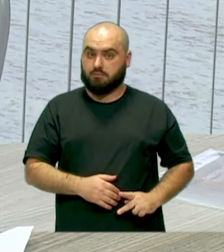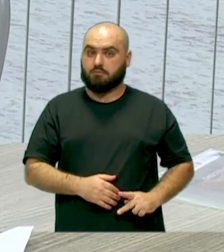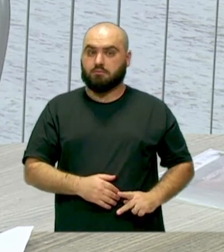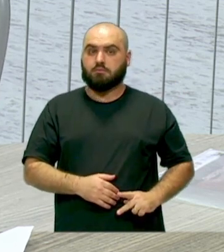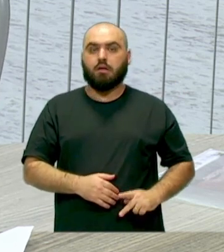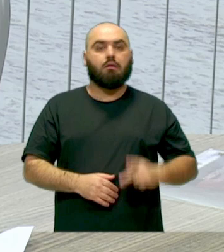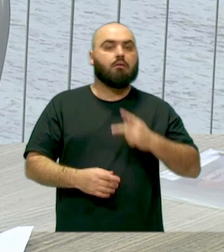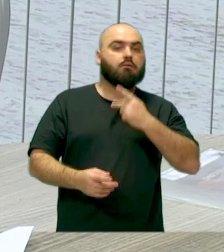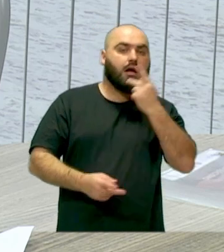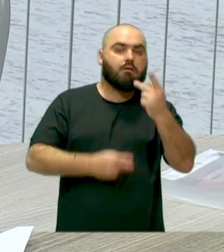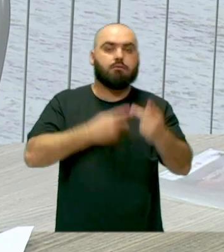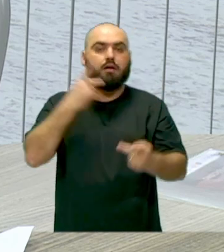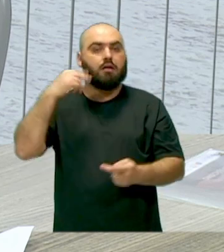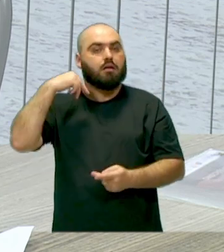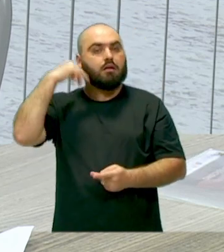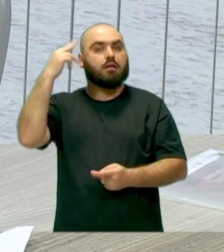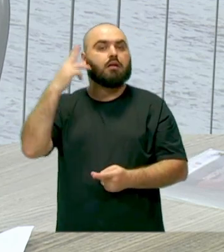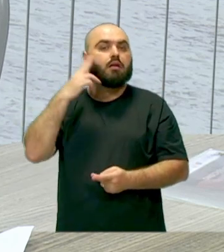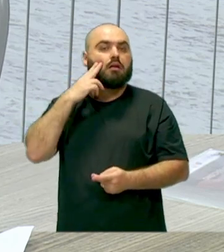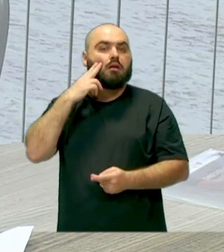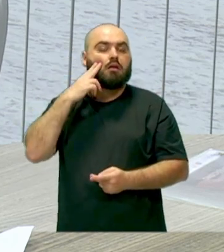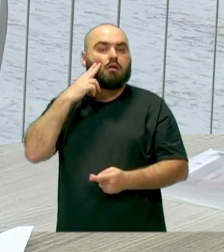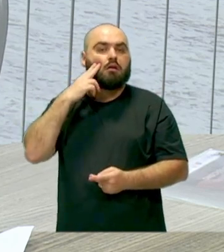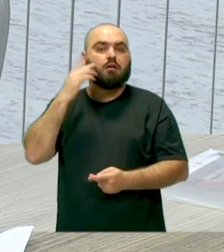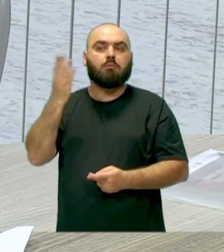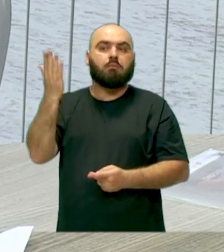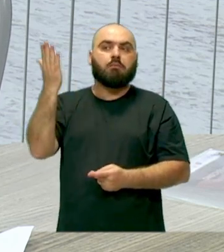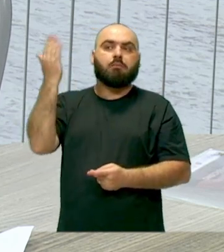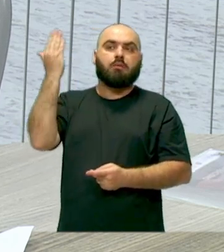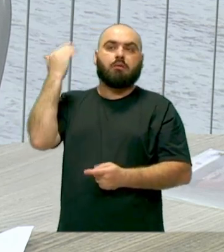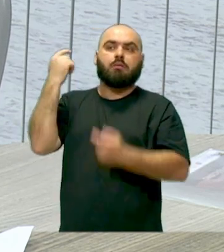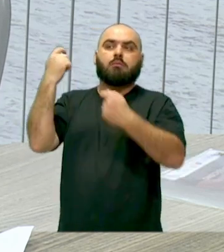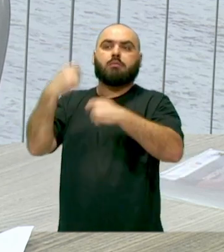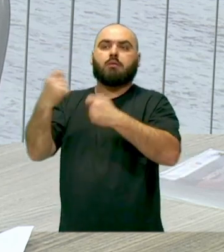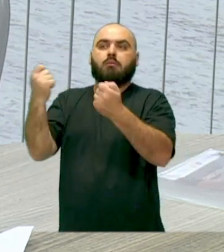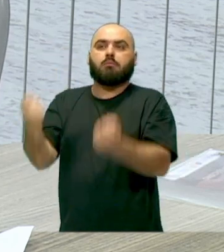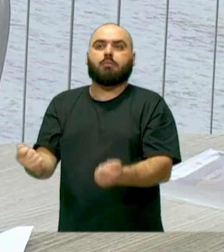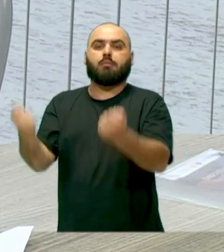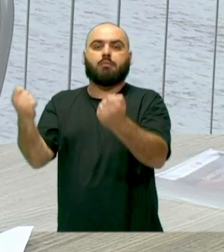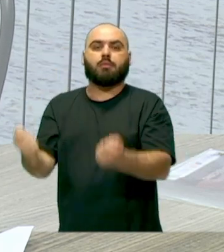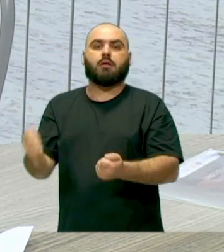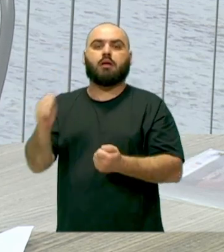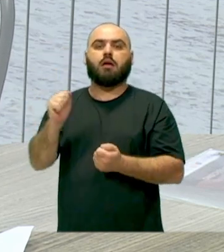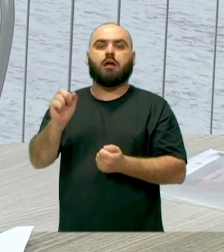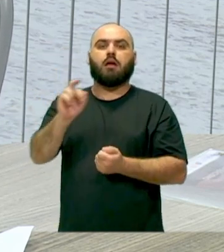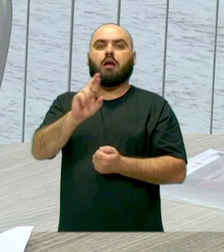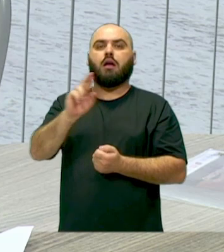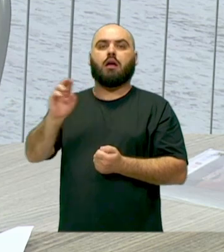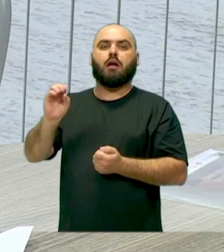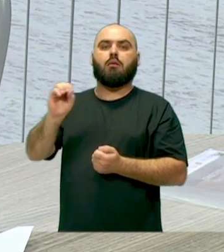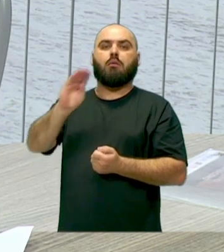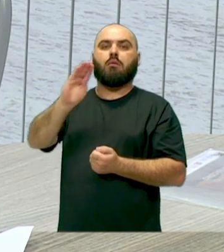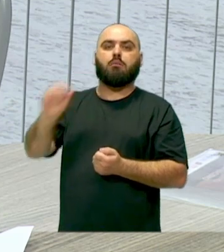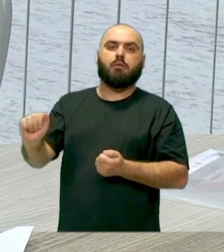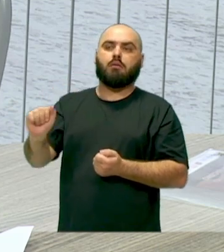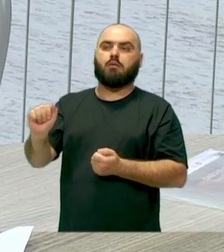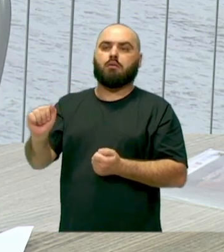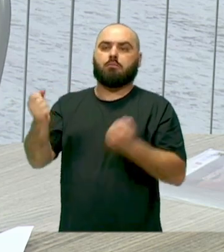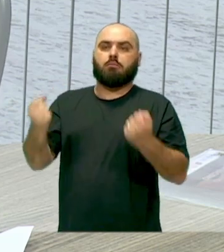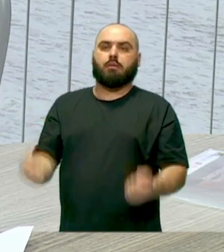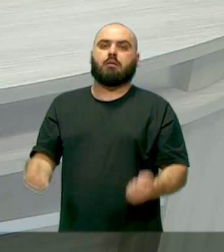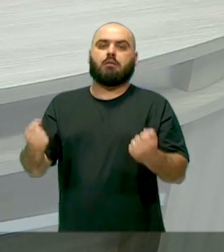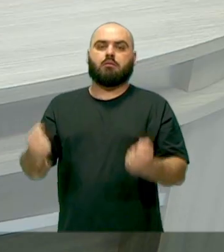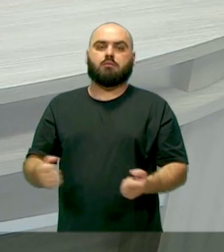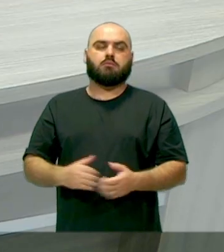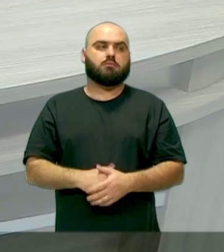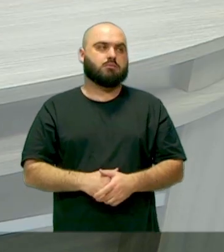que diz que negro era pesado em arroba, eram peças a serem pesadas por arroba. Usando